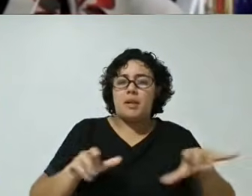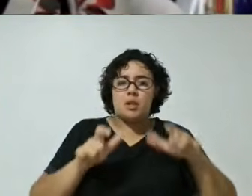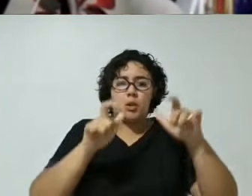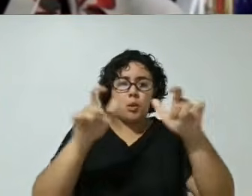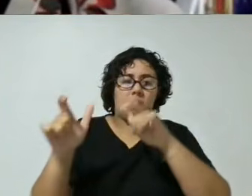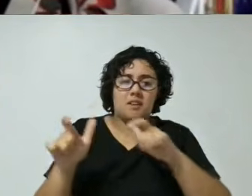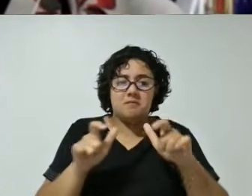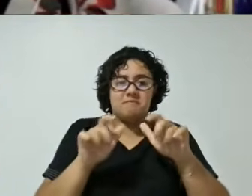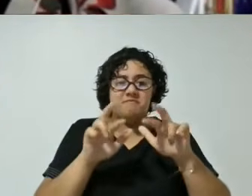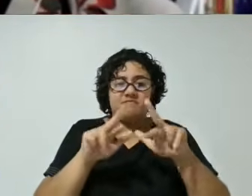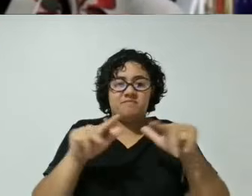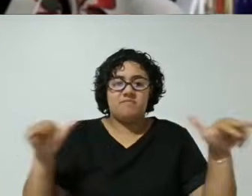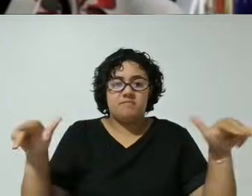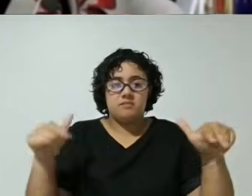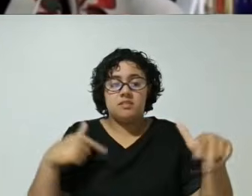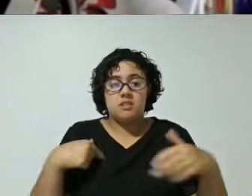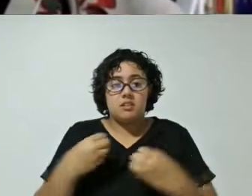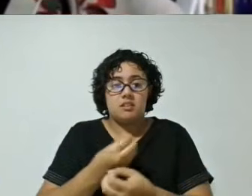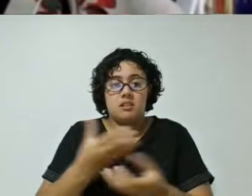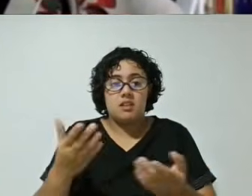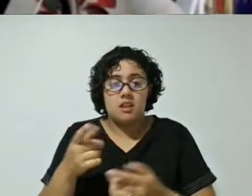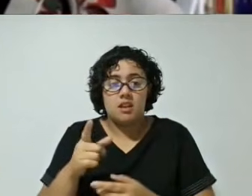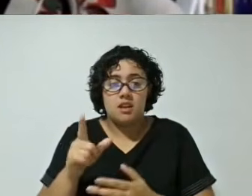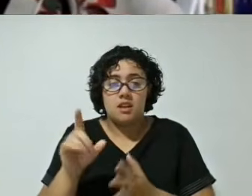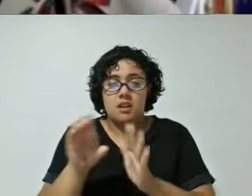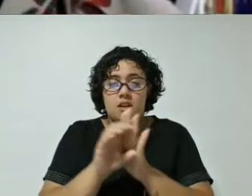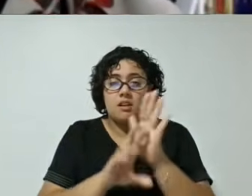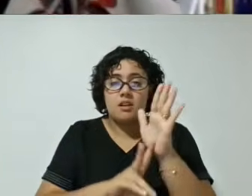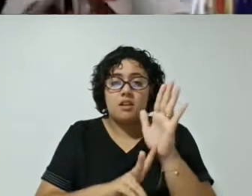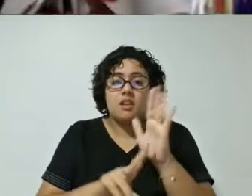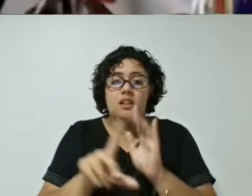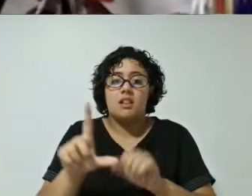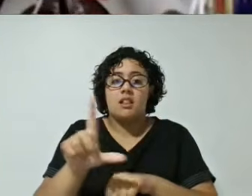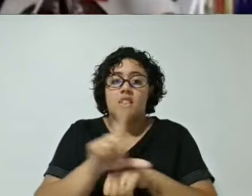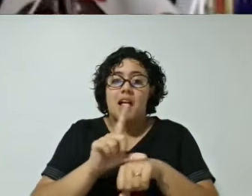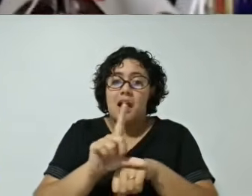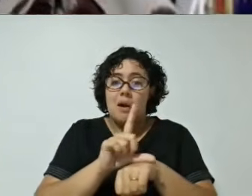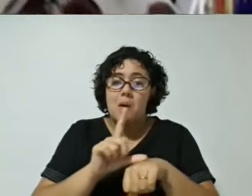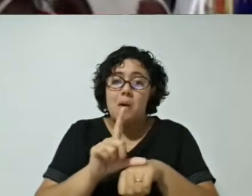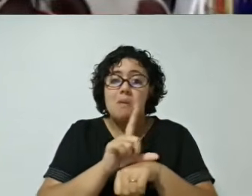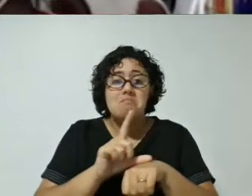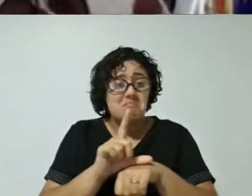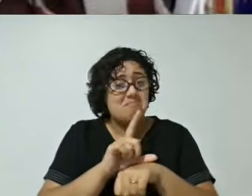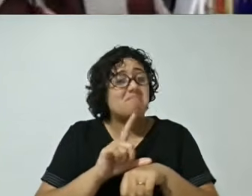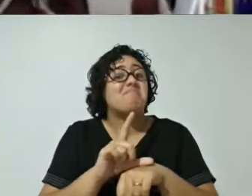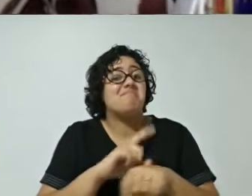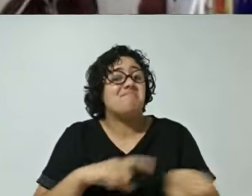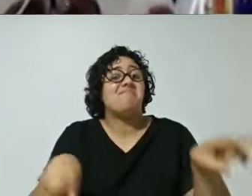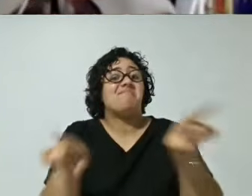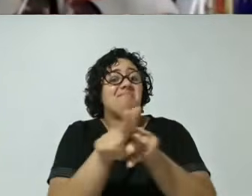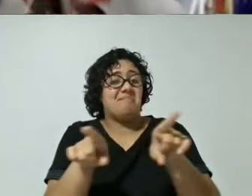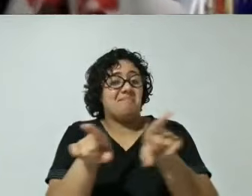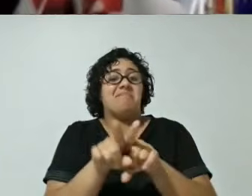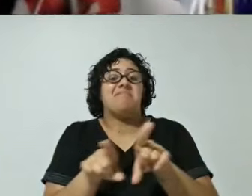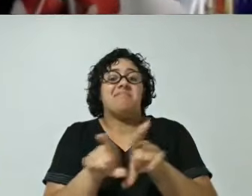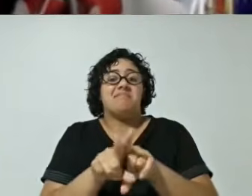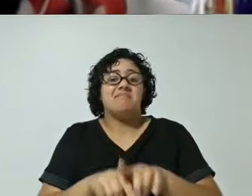Inclusive, deixei um currículo na Lagoa do Nado. Oh, que Então, legal.